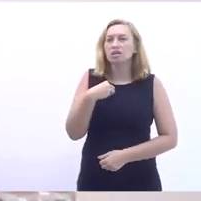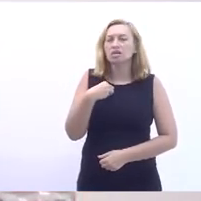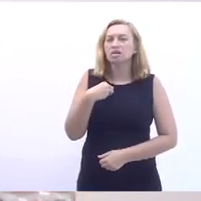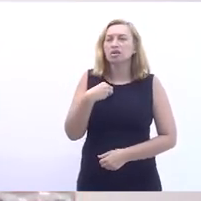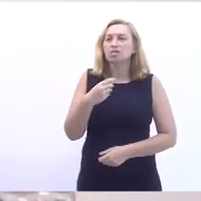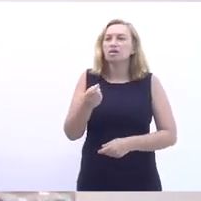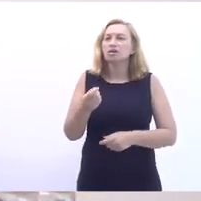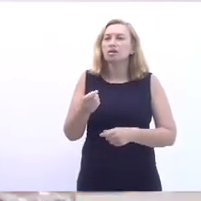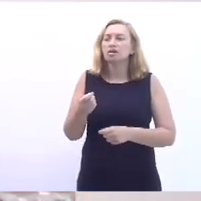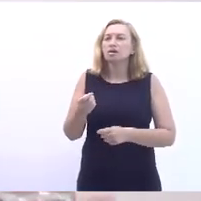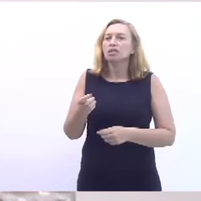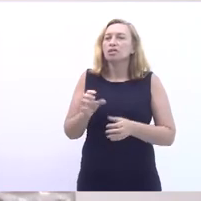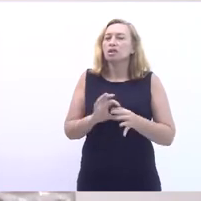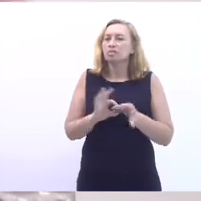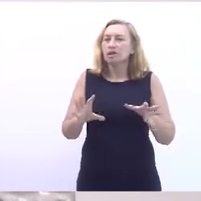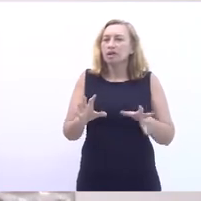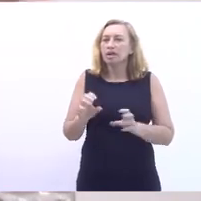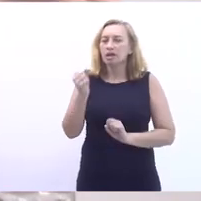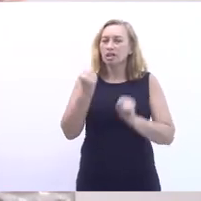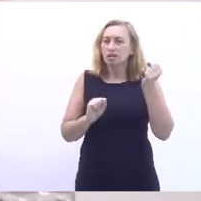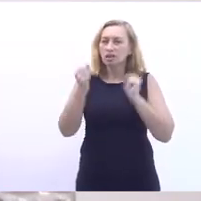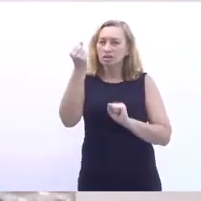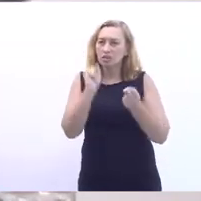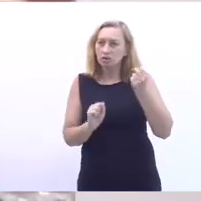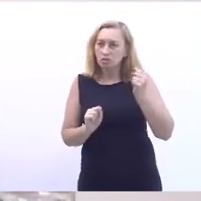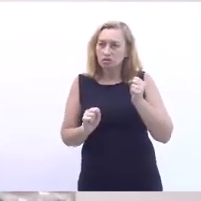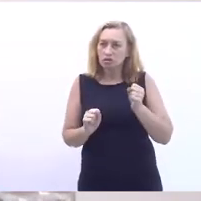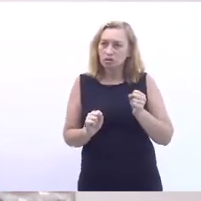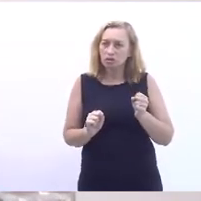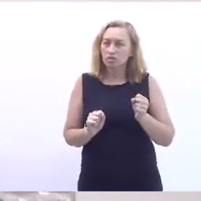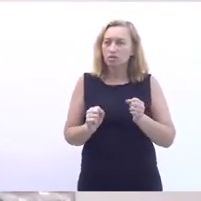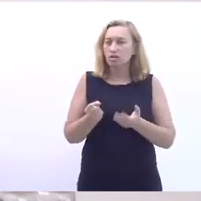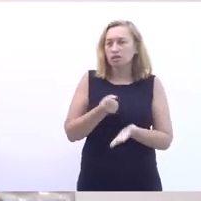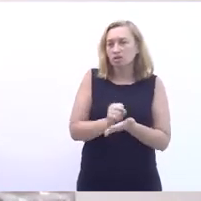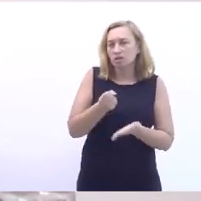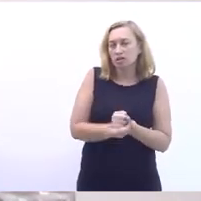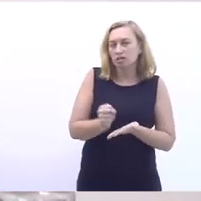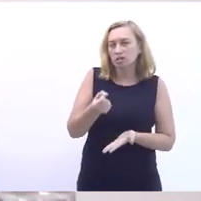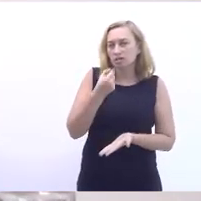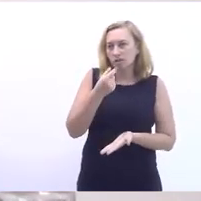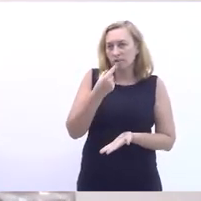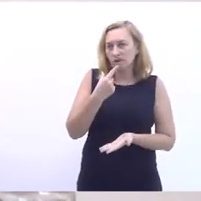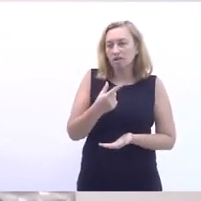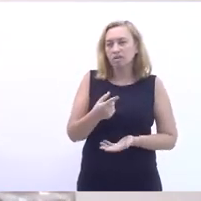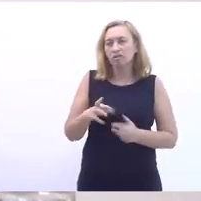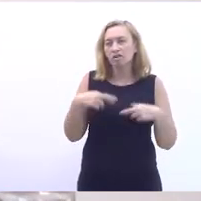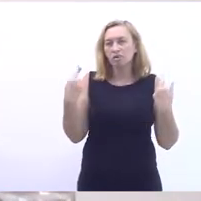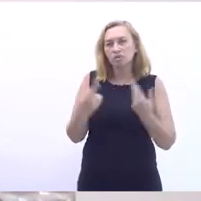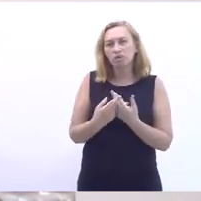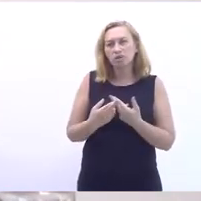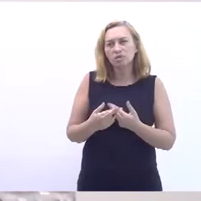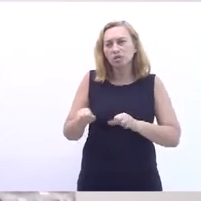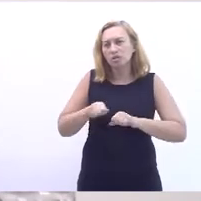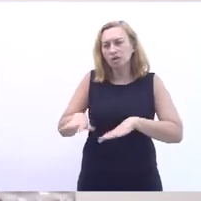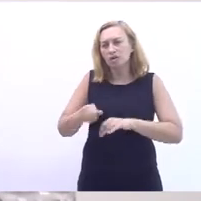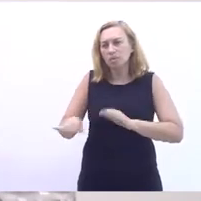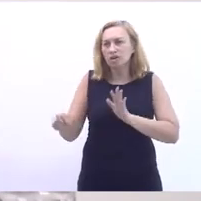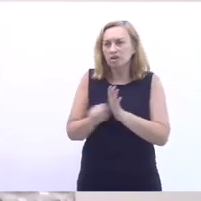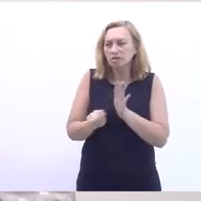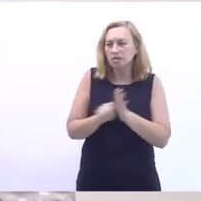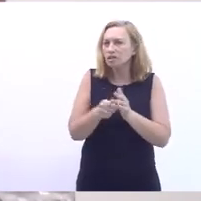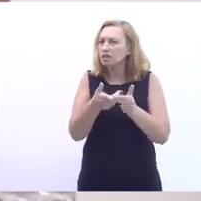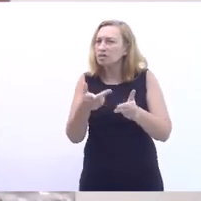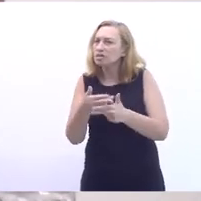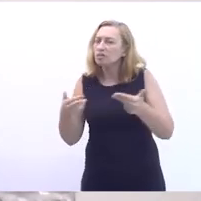para indústria resumidamente quer regular a maconha para a Indústria Farmacêutica E aí a gente tem uma reunião com a galera da marcha da maconha em